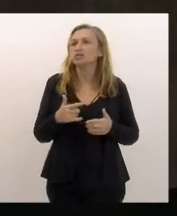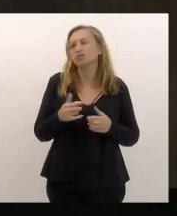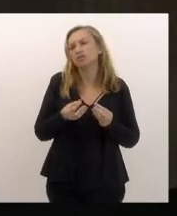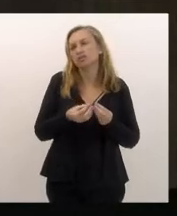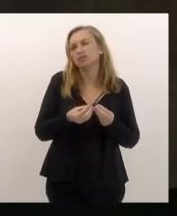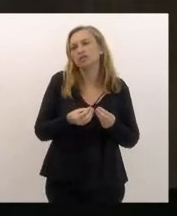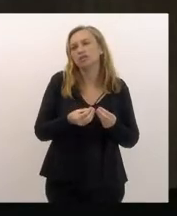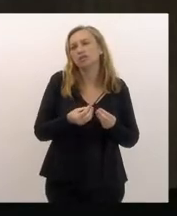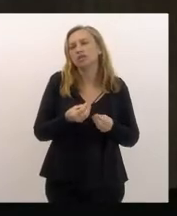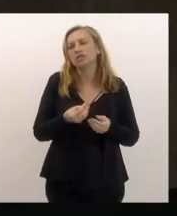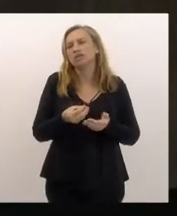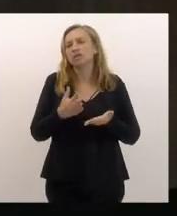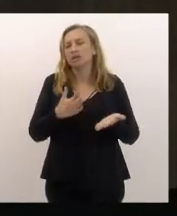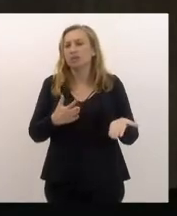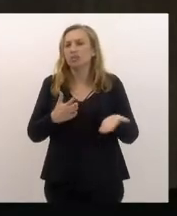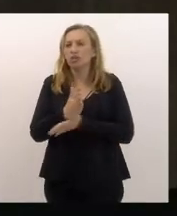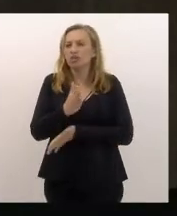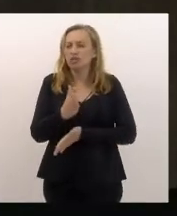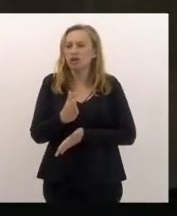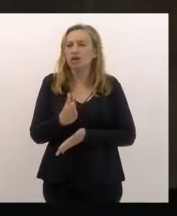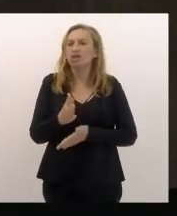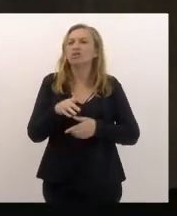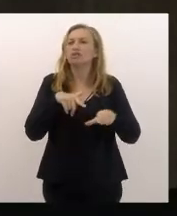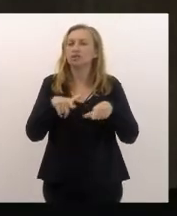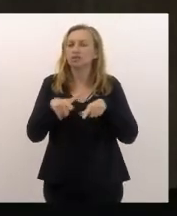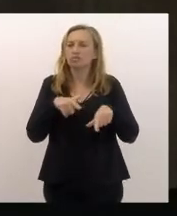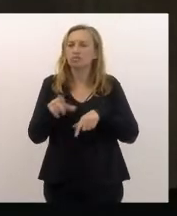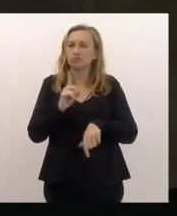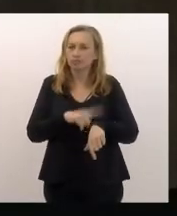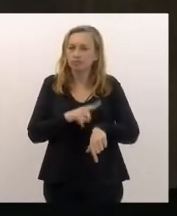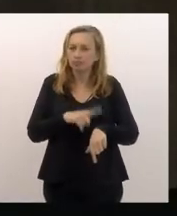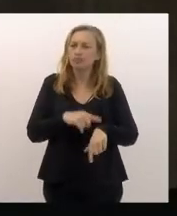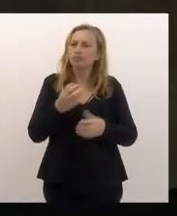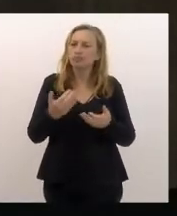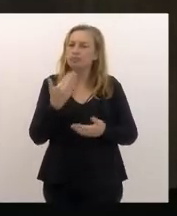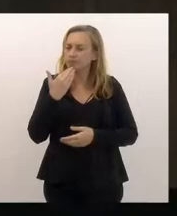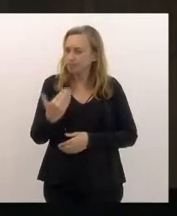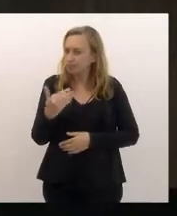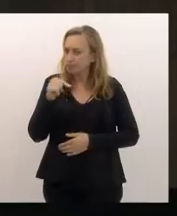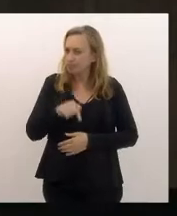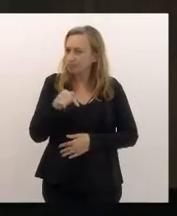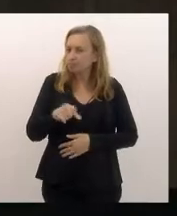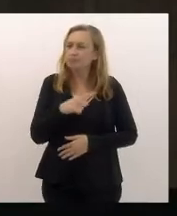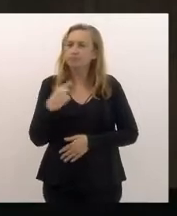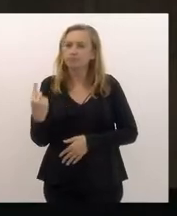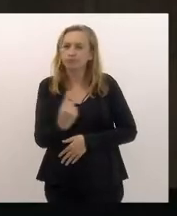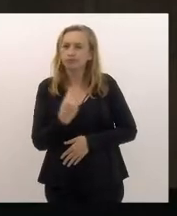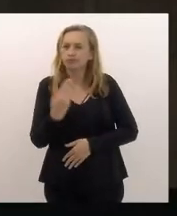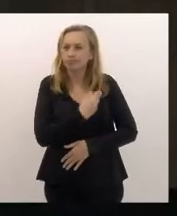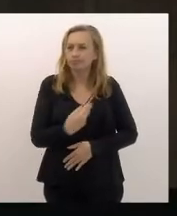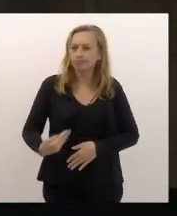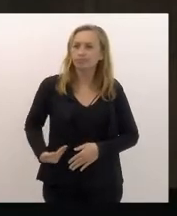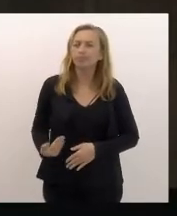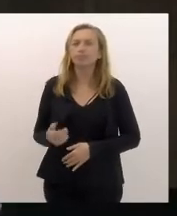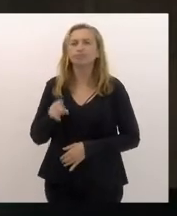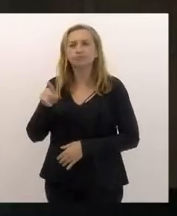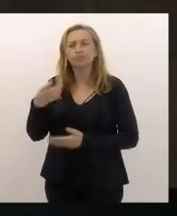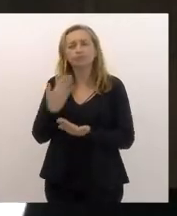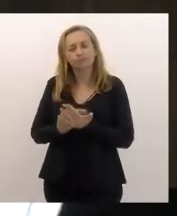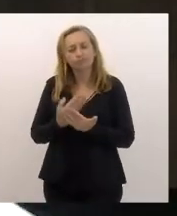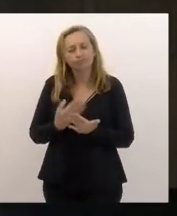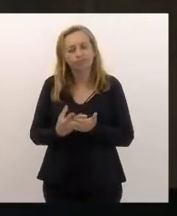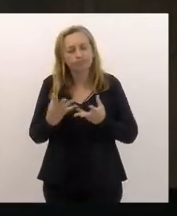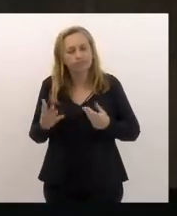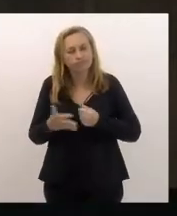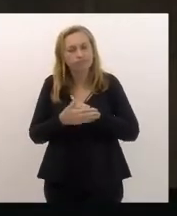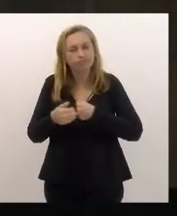salários aprovados, isso foi muito importante. Então, eu queria deixar aqui o apelo ao nosso governador para que ele estude com carinho